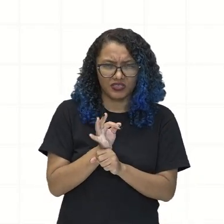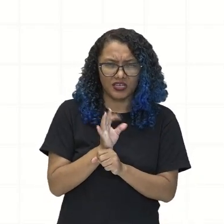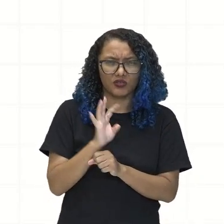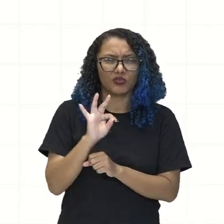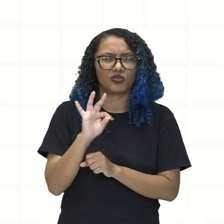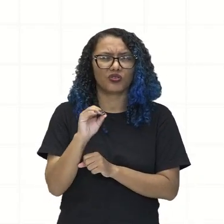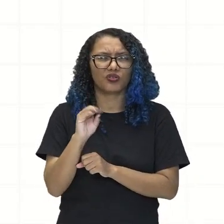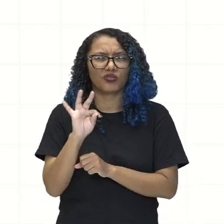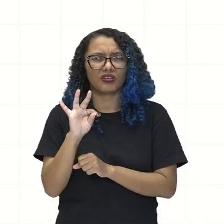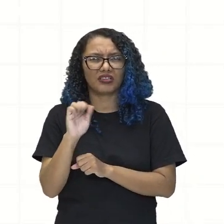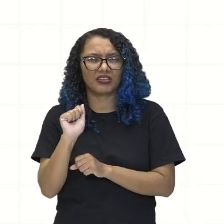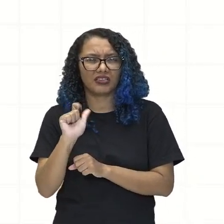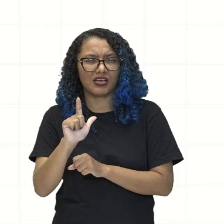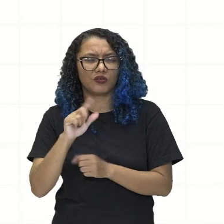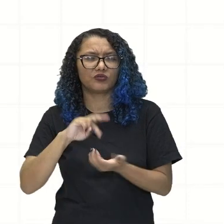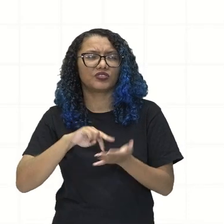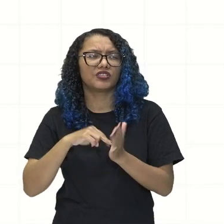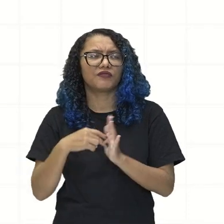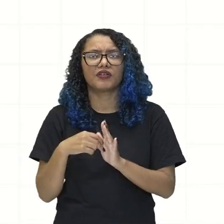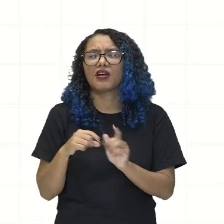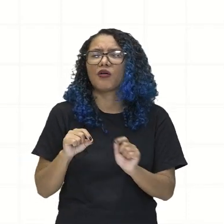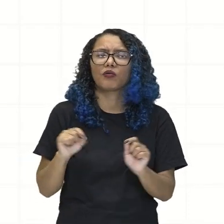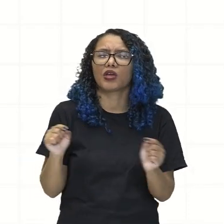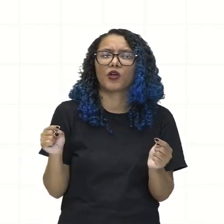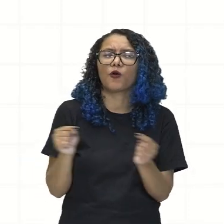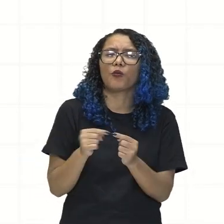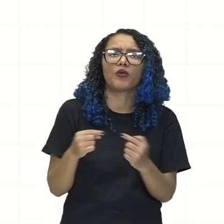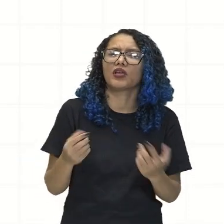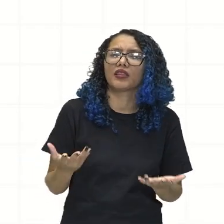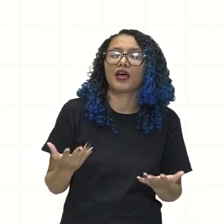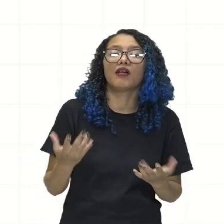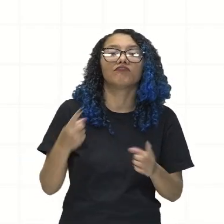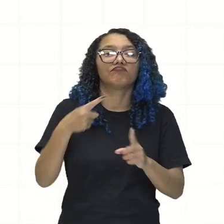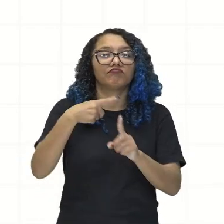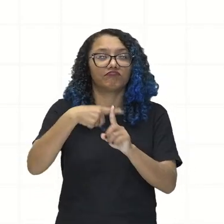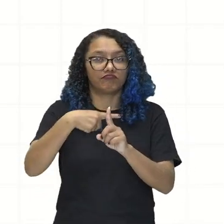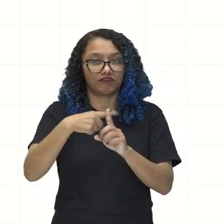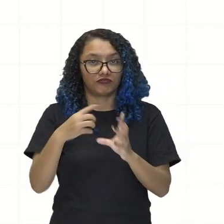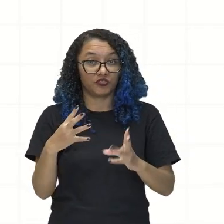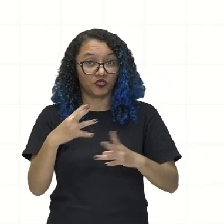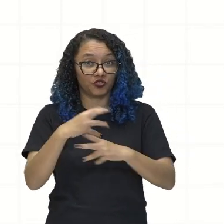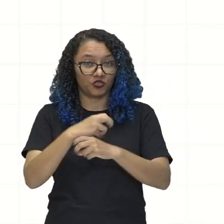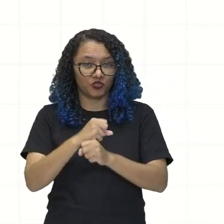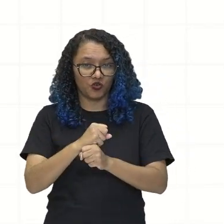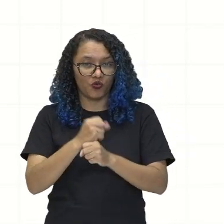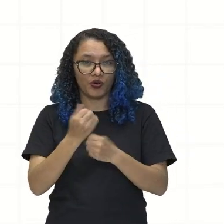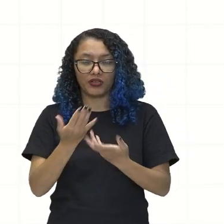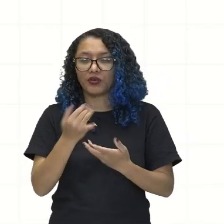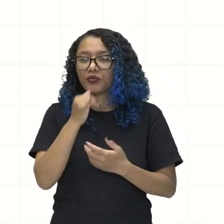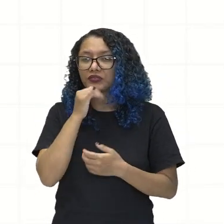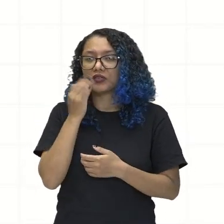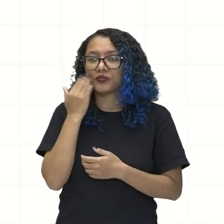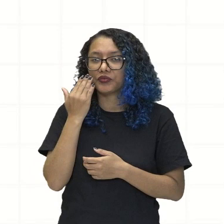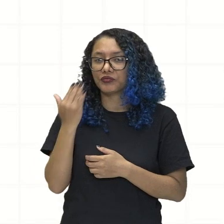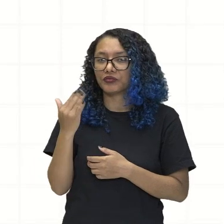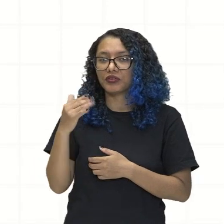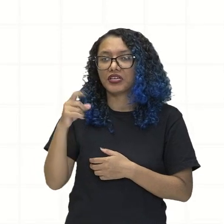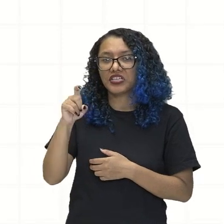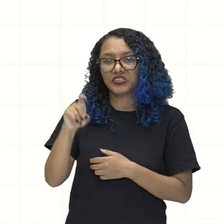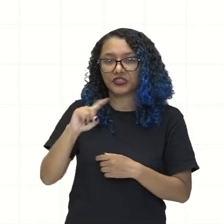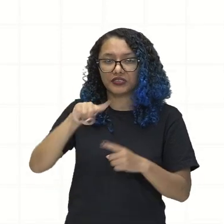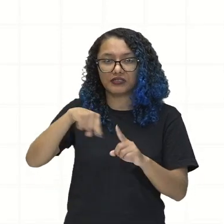Total ele vem de soma. Então, ó, x mais y igual